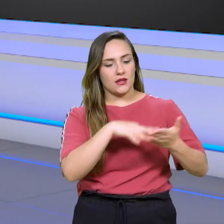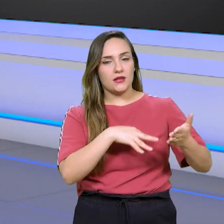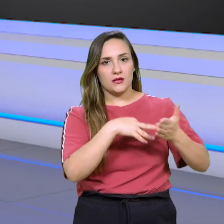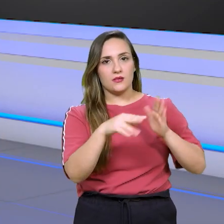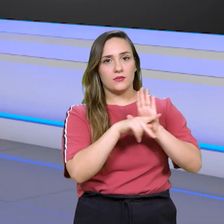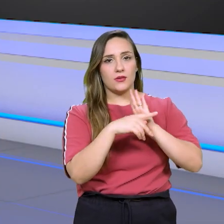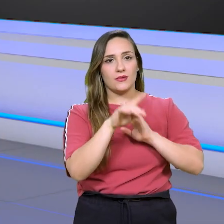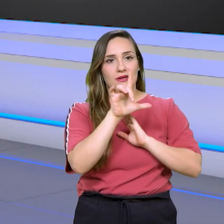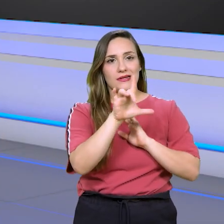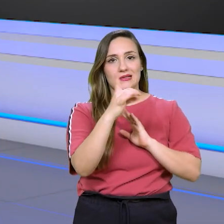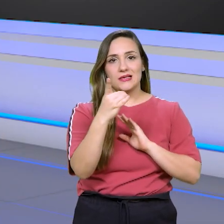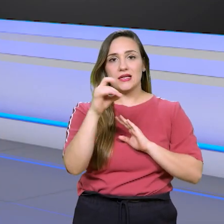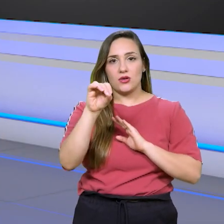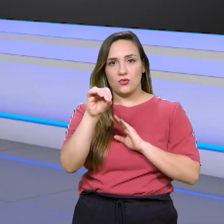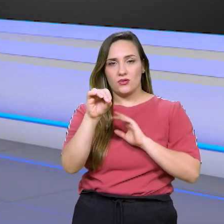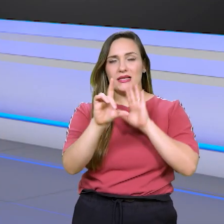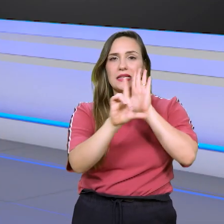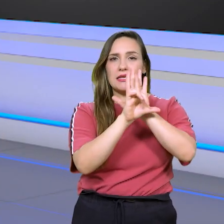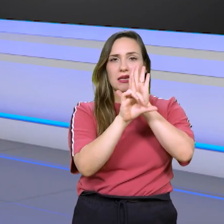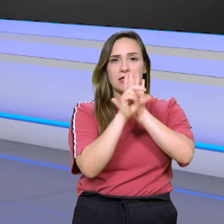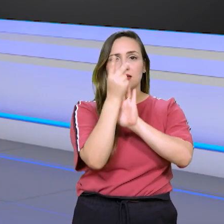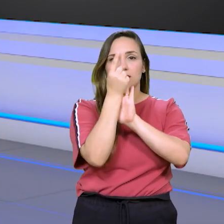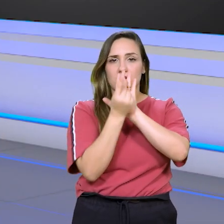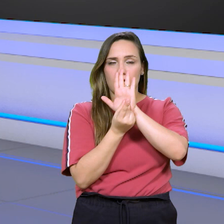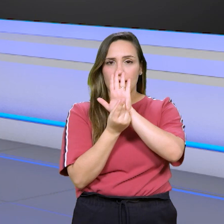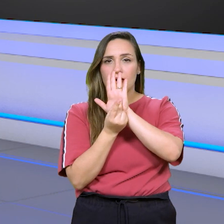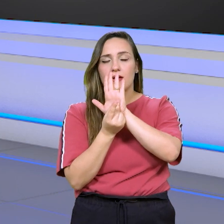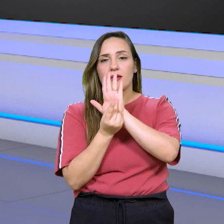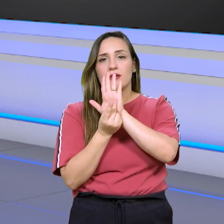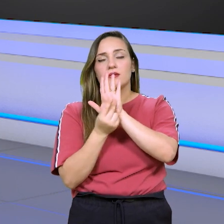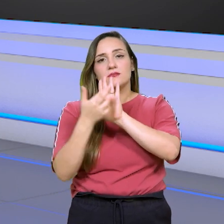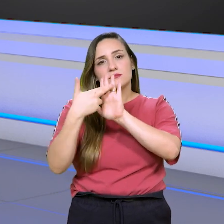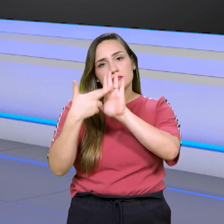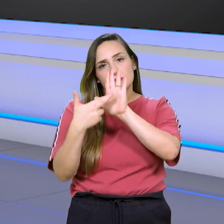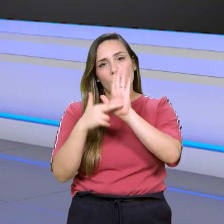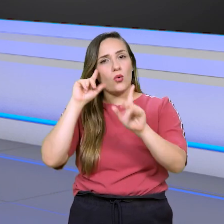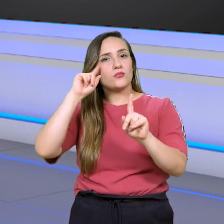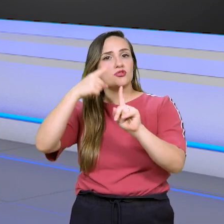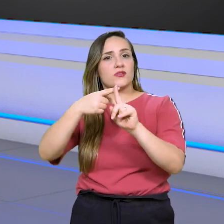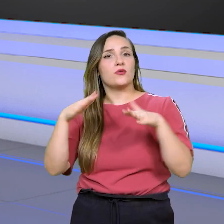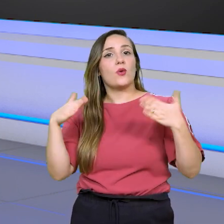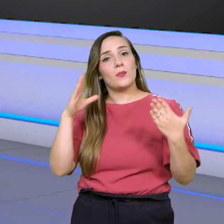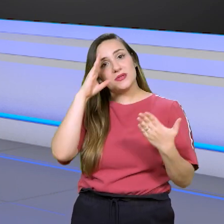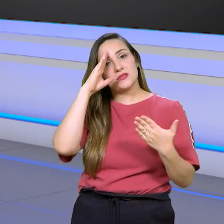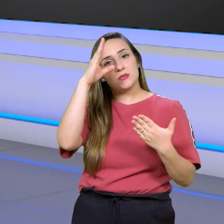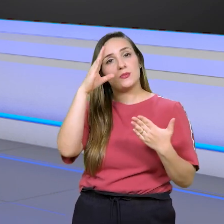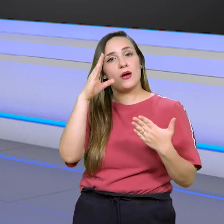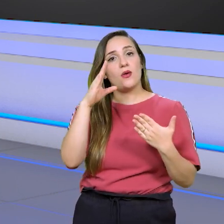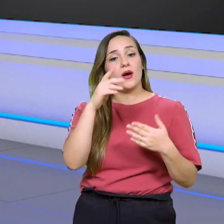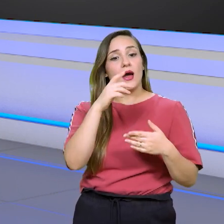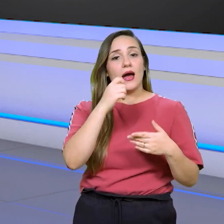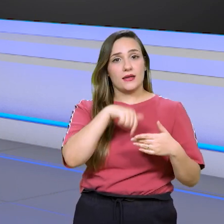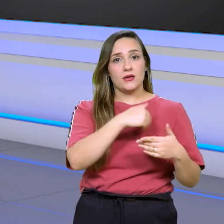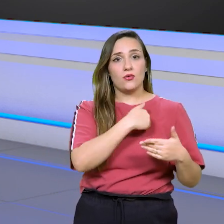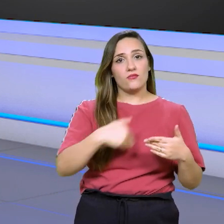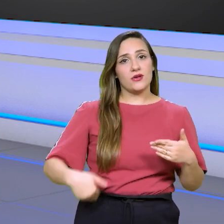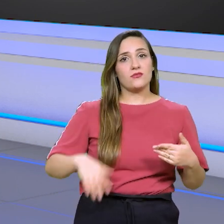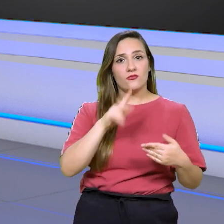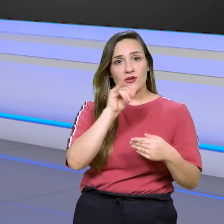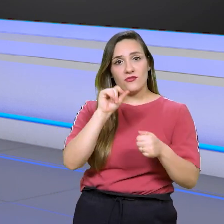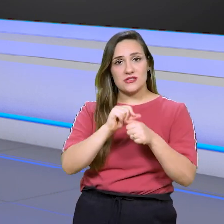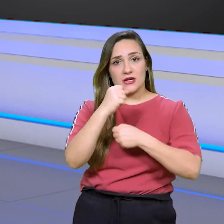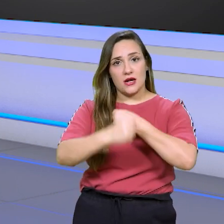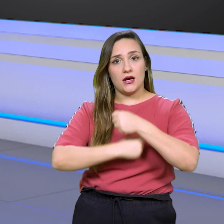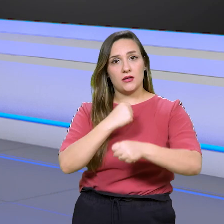Calendário para a tramitação da LDO, Lei de Diretrizes Orçamentárias, que define as metas e as prioridades da administração